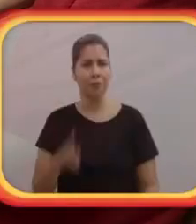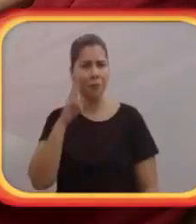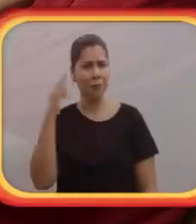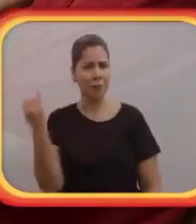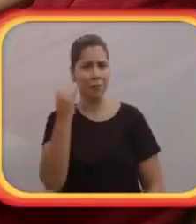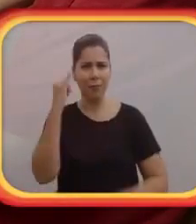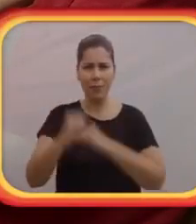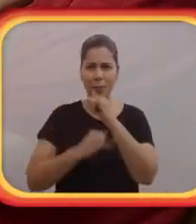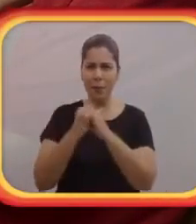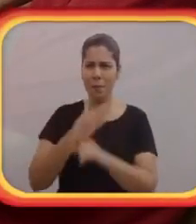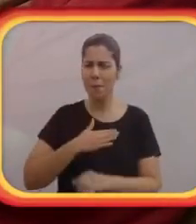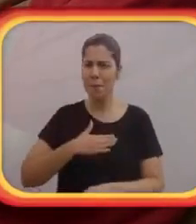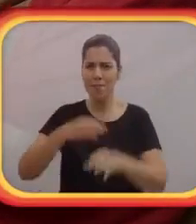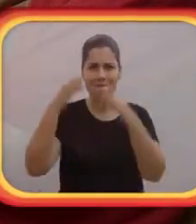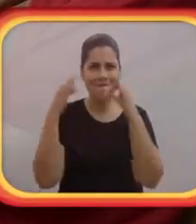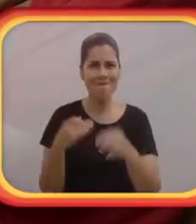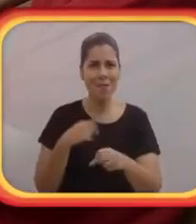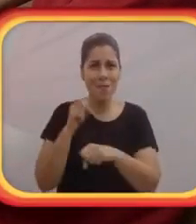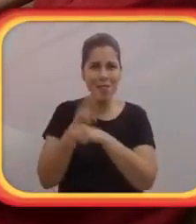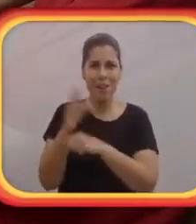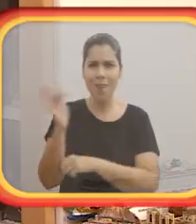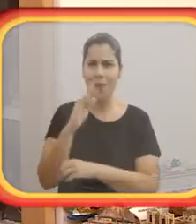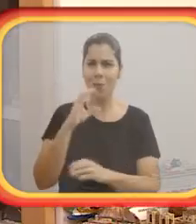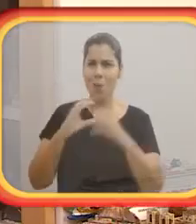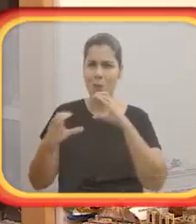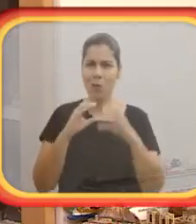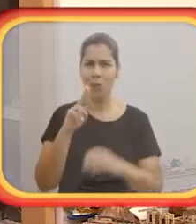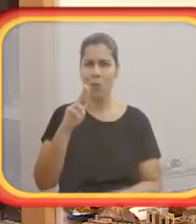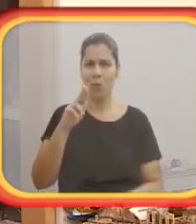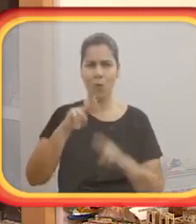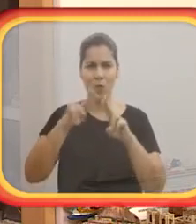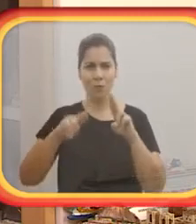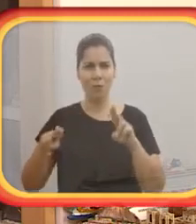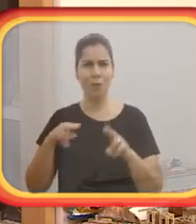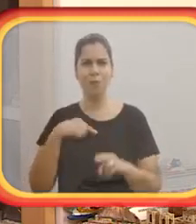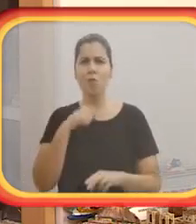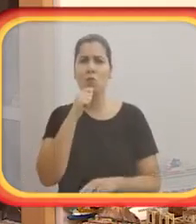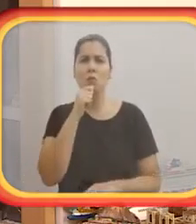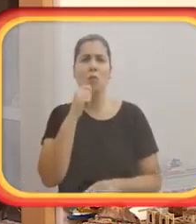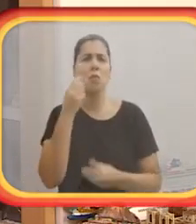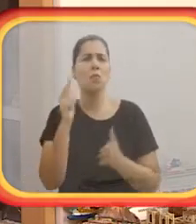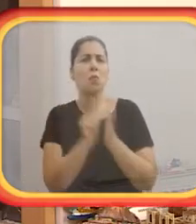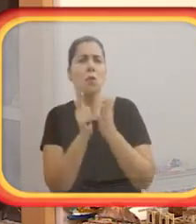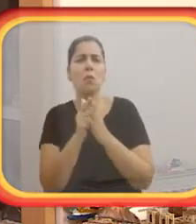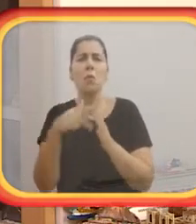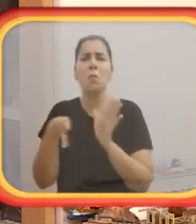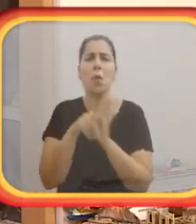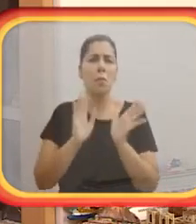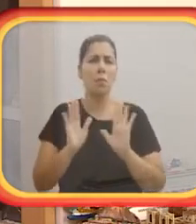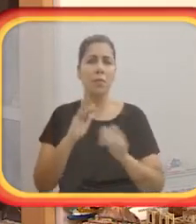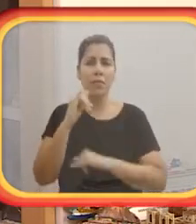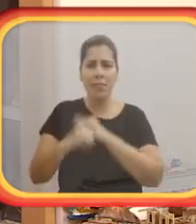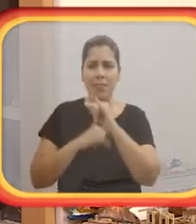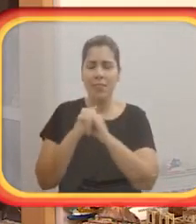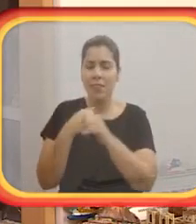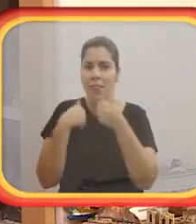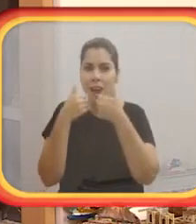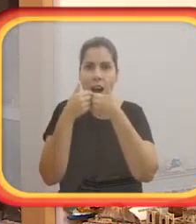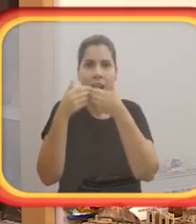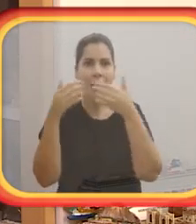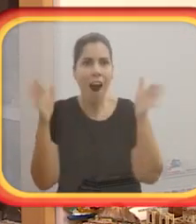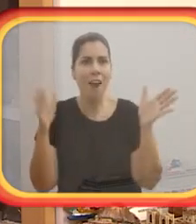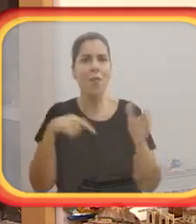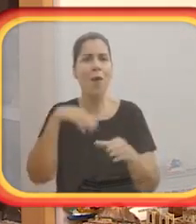Olha, a importância da internet, para mim, é total. Eu entrei na Faculdade de Comunicação, na UFRJ, sem nunca ter lido um jornal. Por meios próprios.